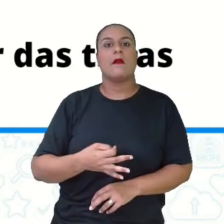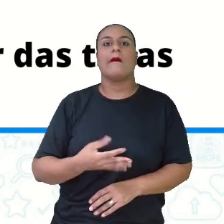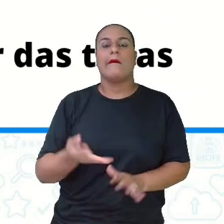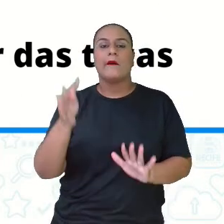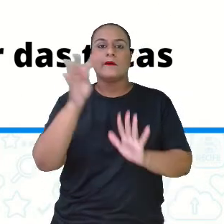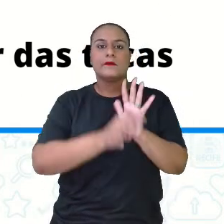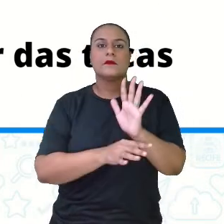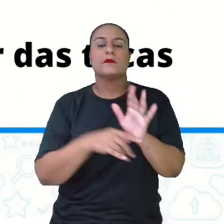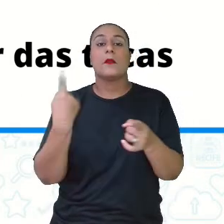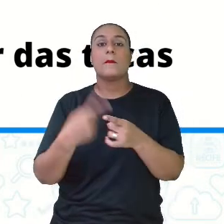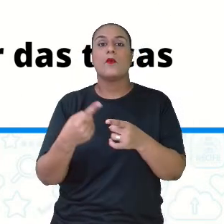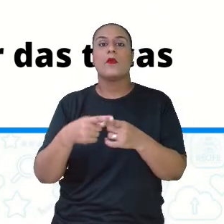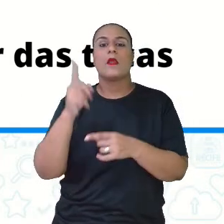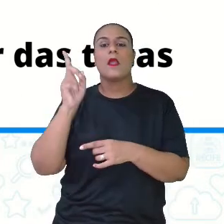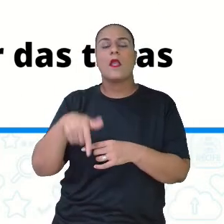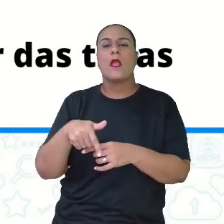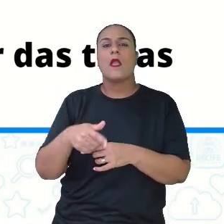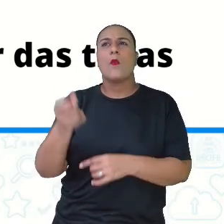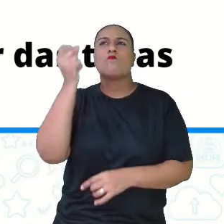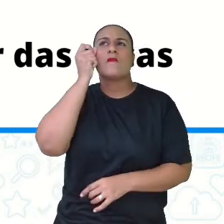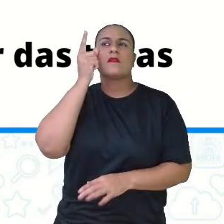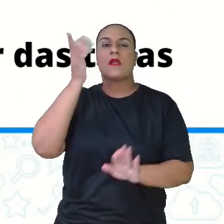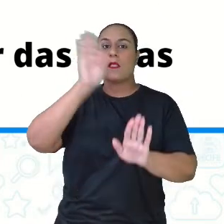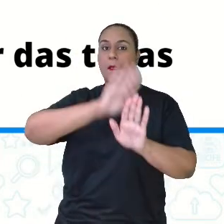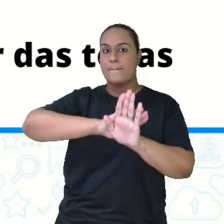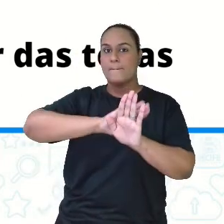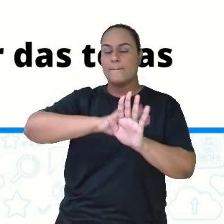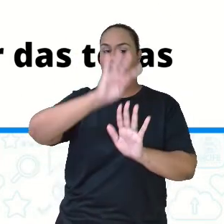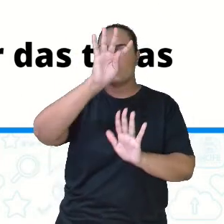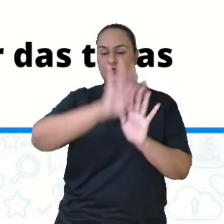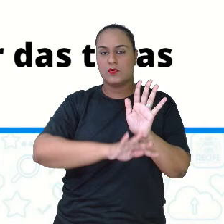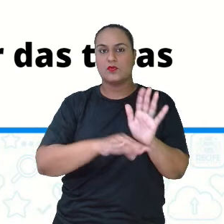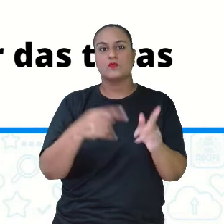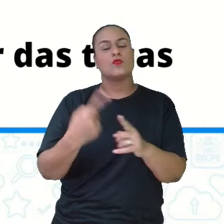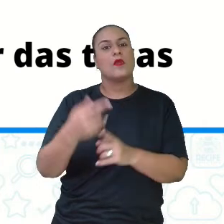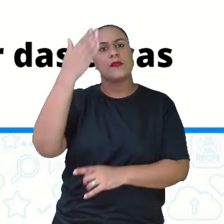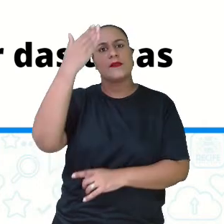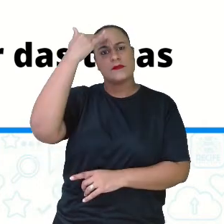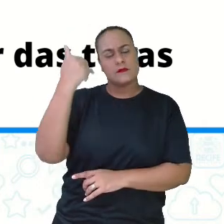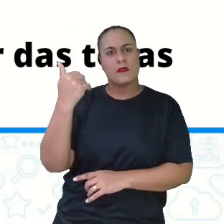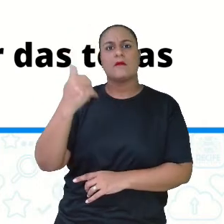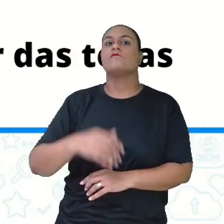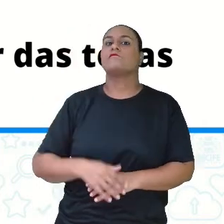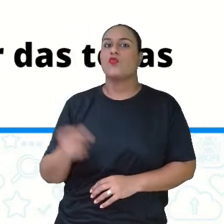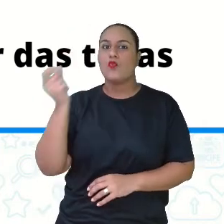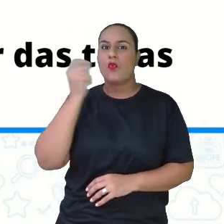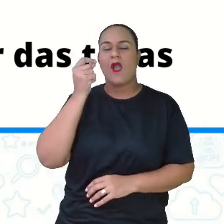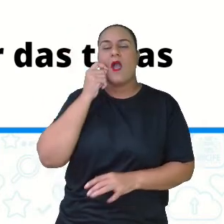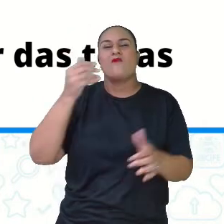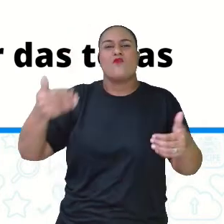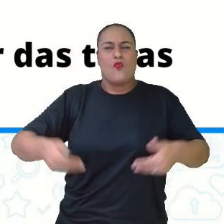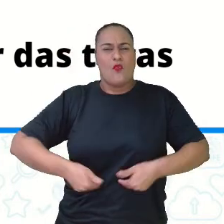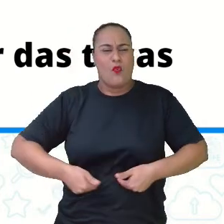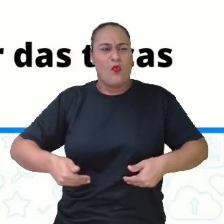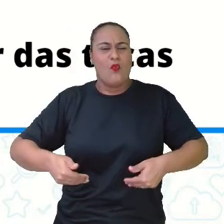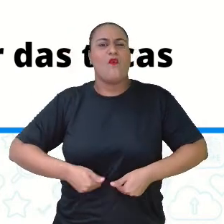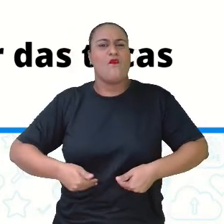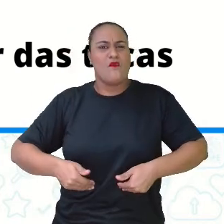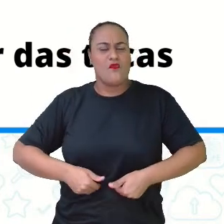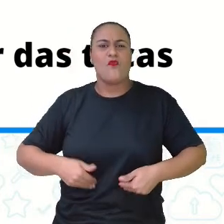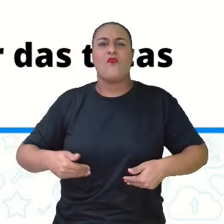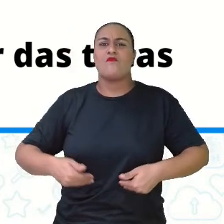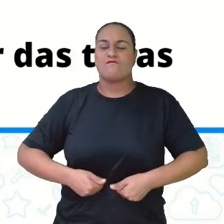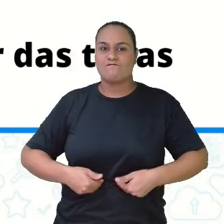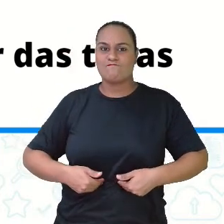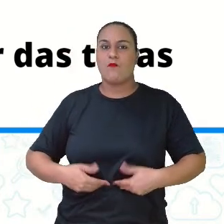que está implícita no texto, não é? Por quê? Porque a gente sabe que eles estavam com fome, eles estavam morrendo